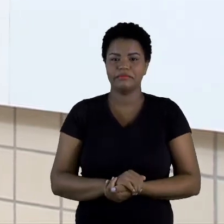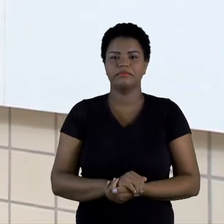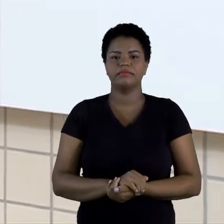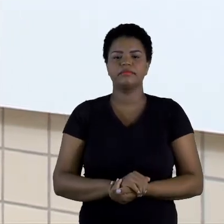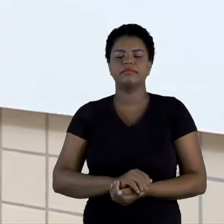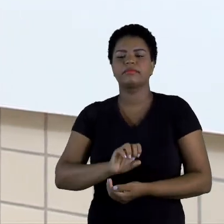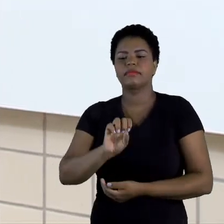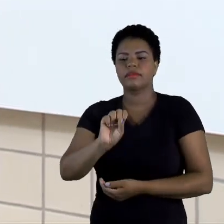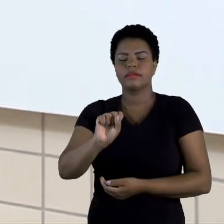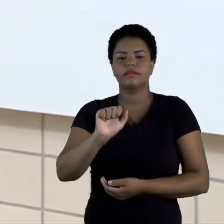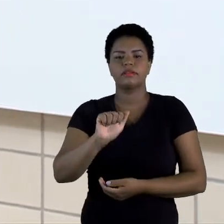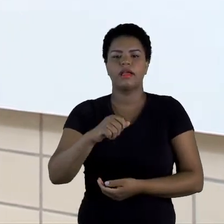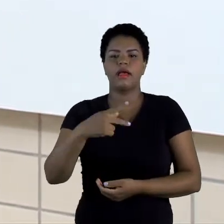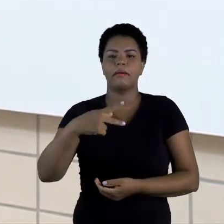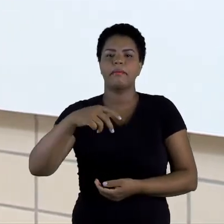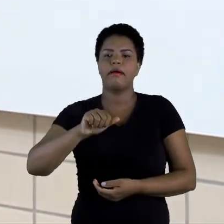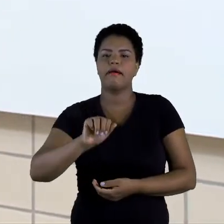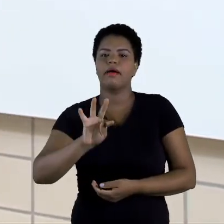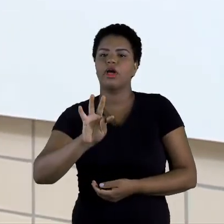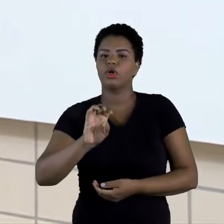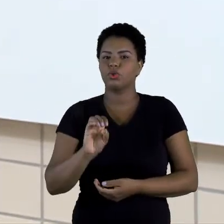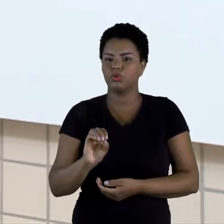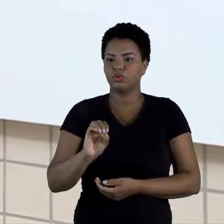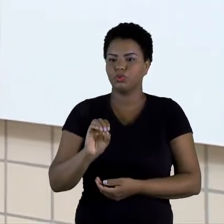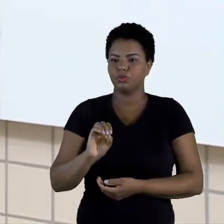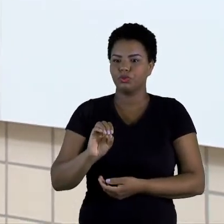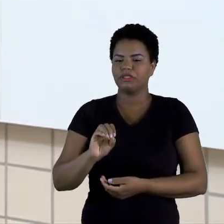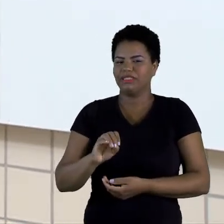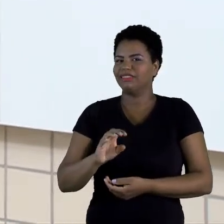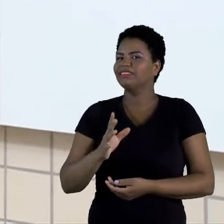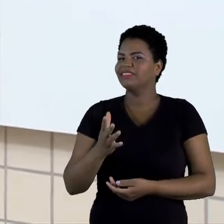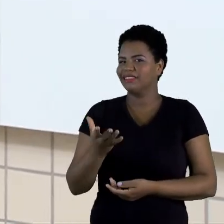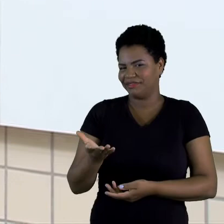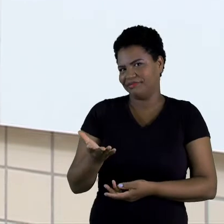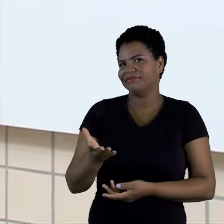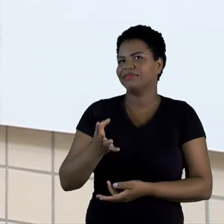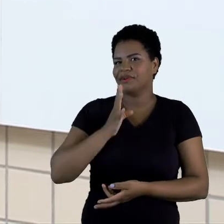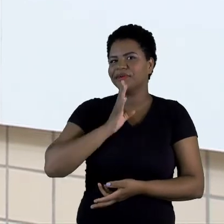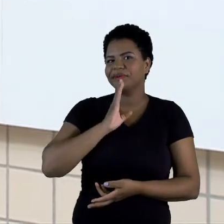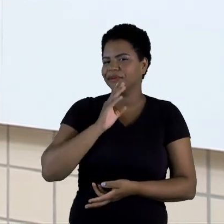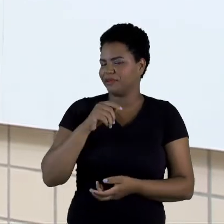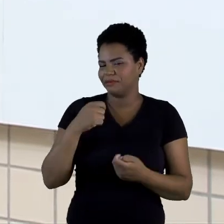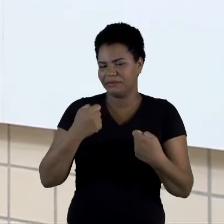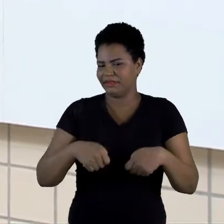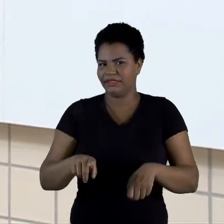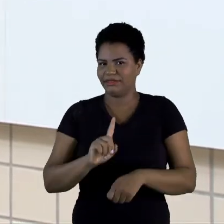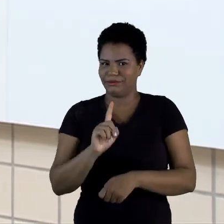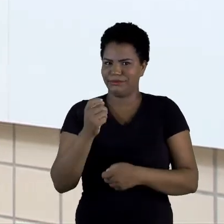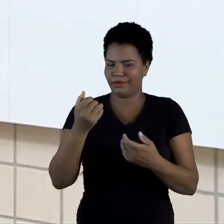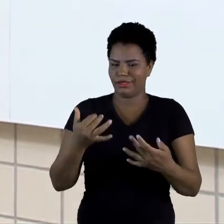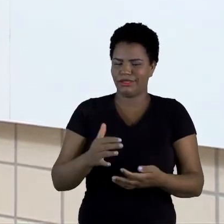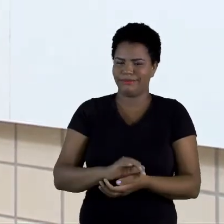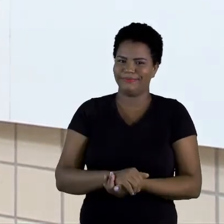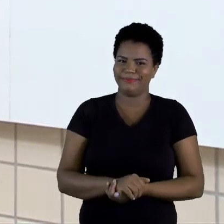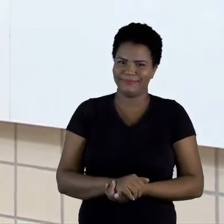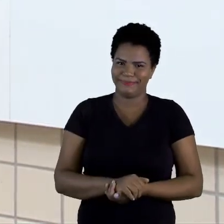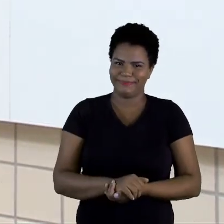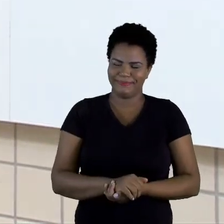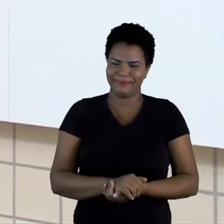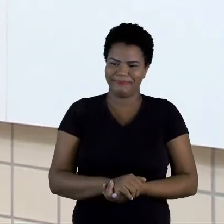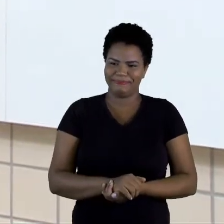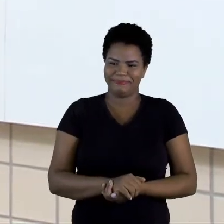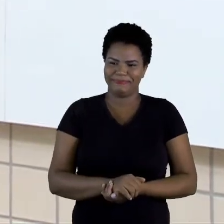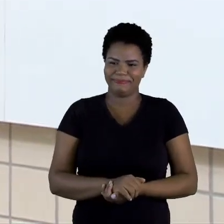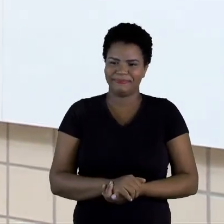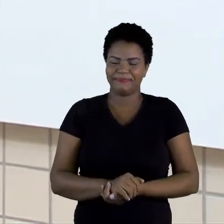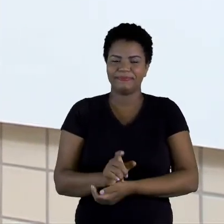Sapato. Sapato todo mundo conhece, né? Eu nem preciso explicar, certo? E a